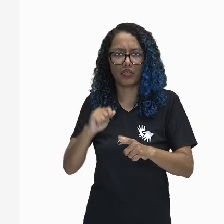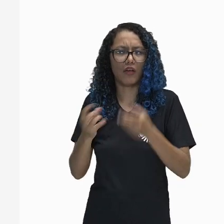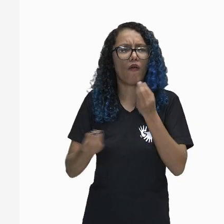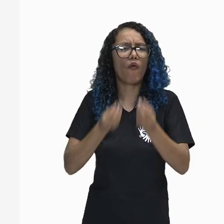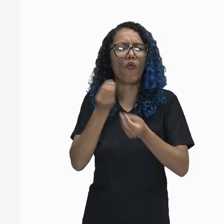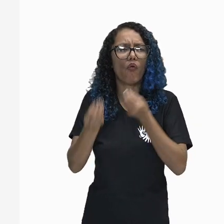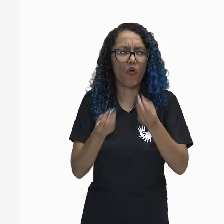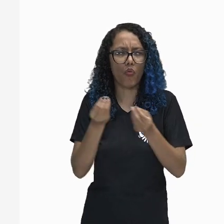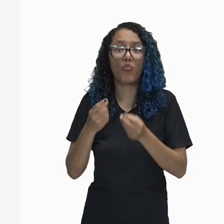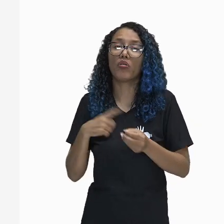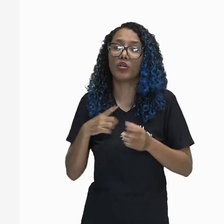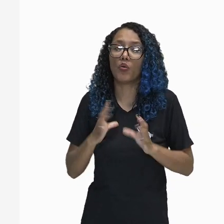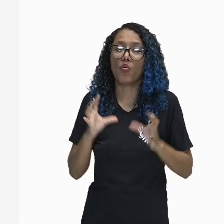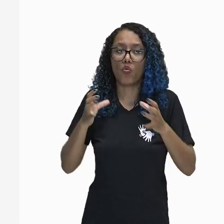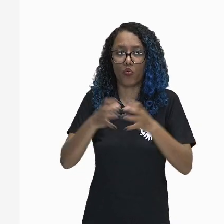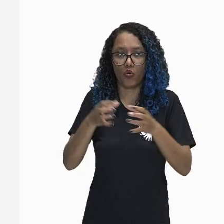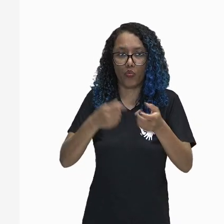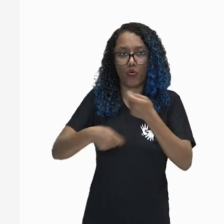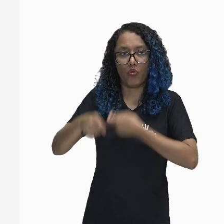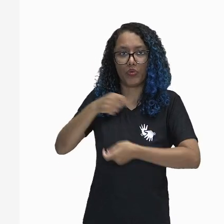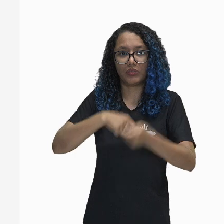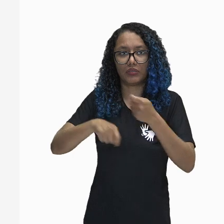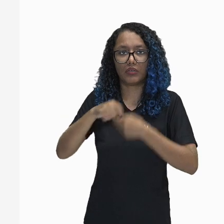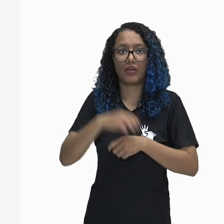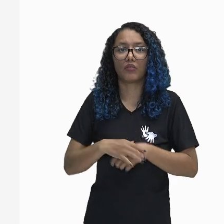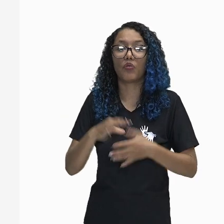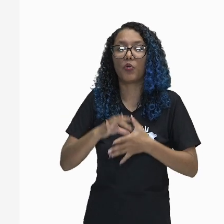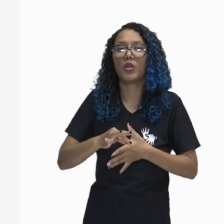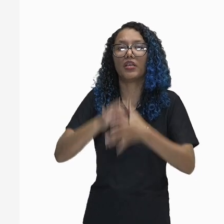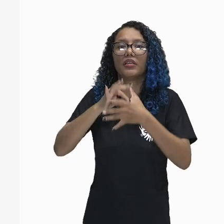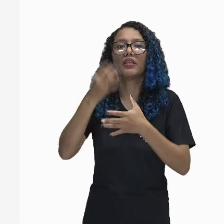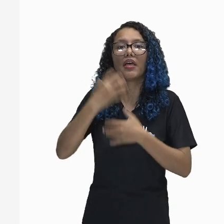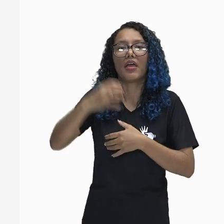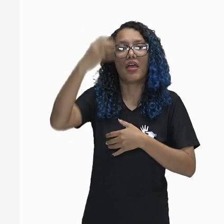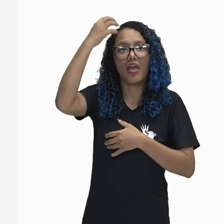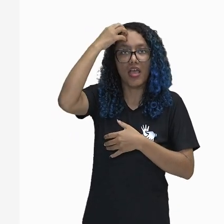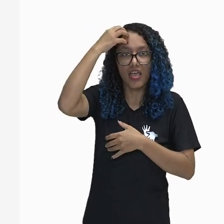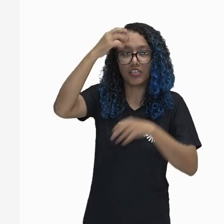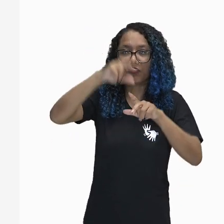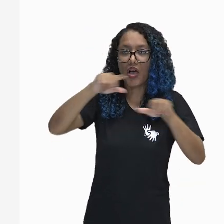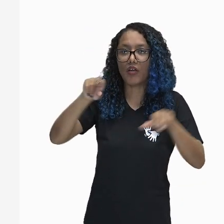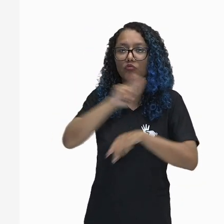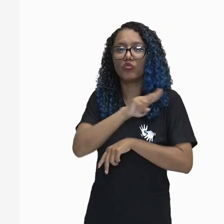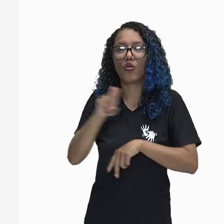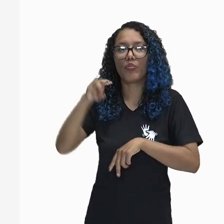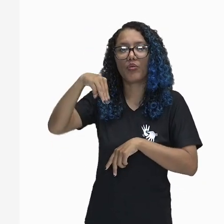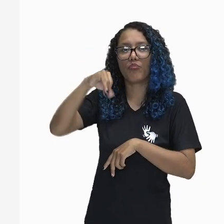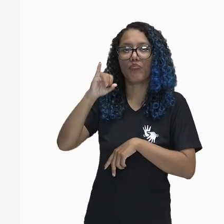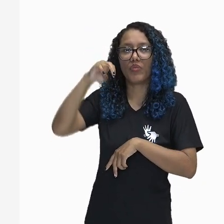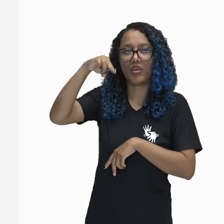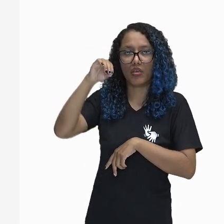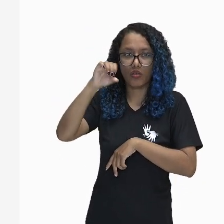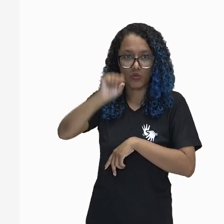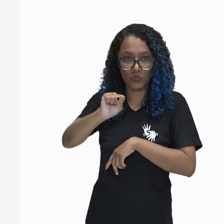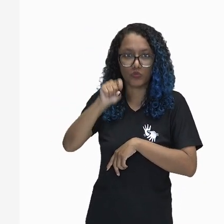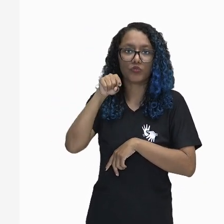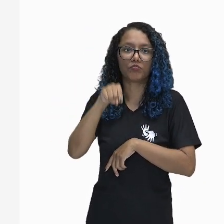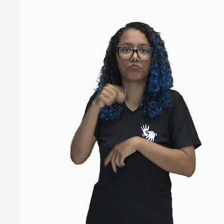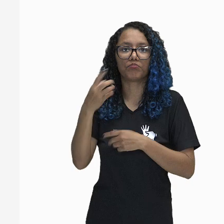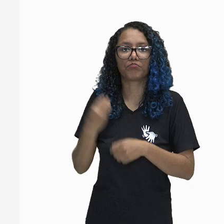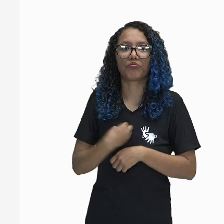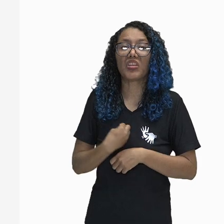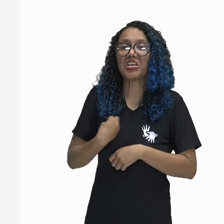elite comercial liderada por reis chamados de Minos. Ele teria vivido